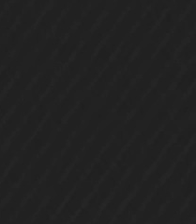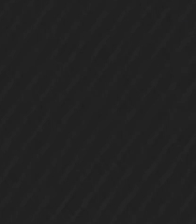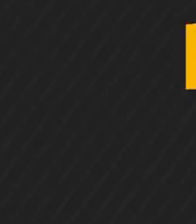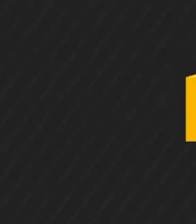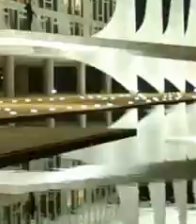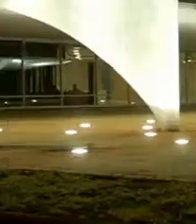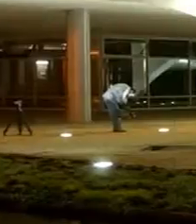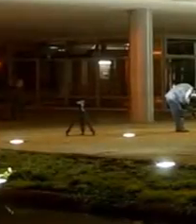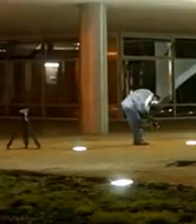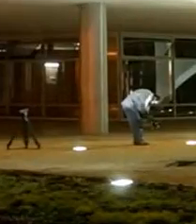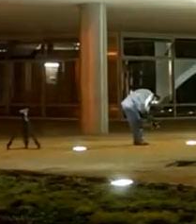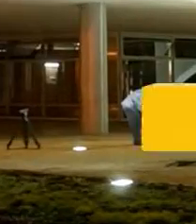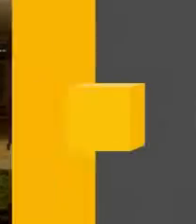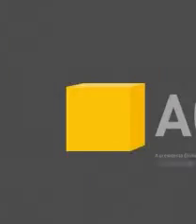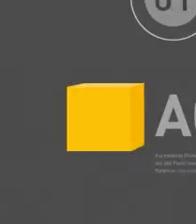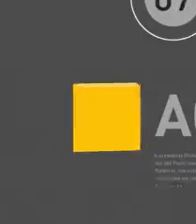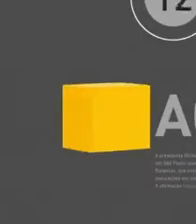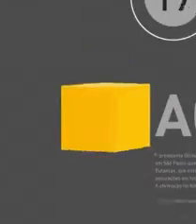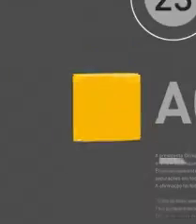ae